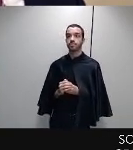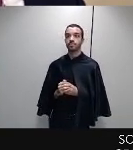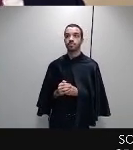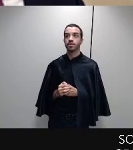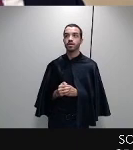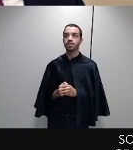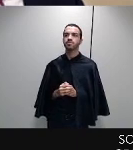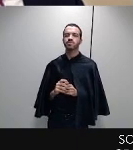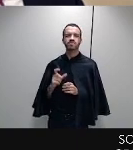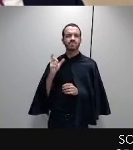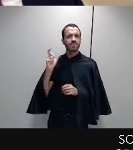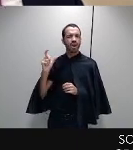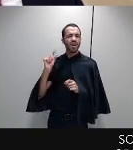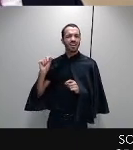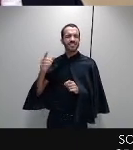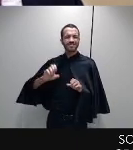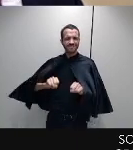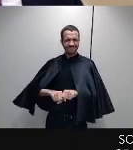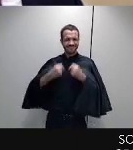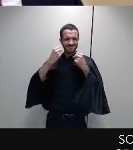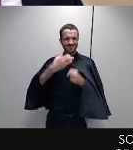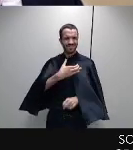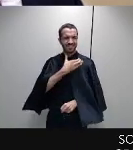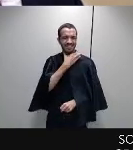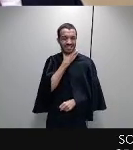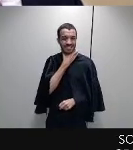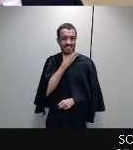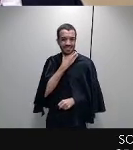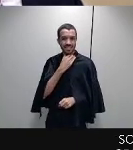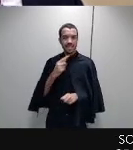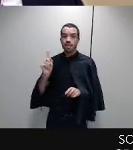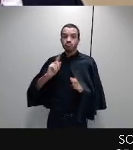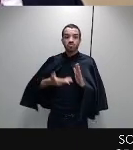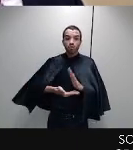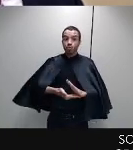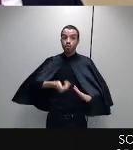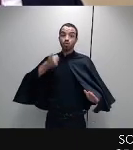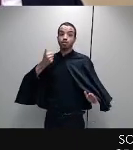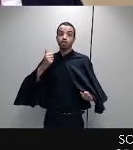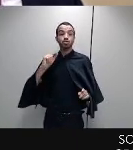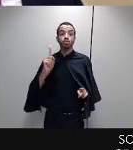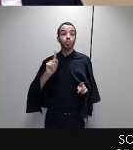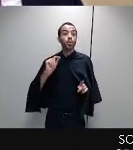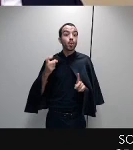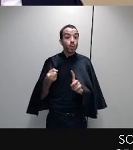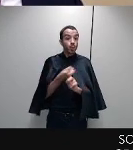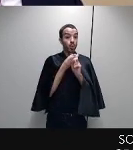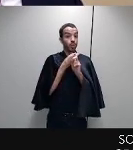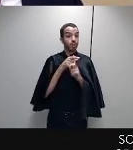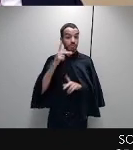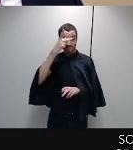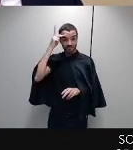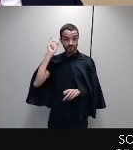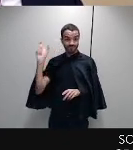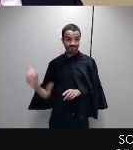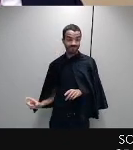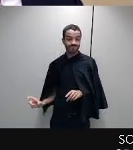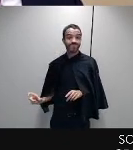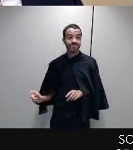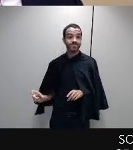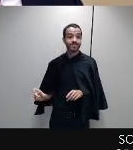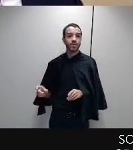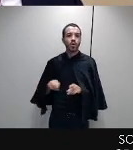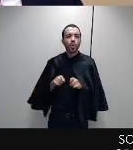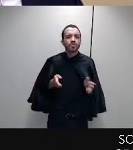para eventual satisfação do seu crédito não retira na frente do exequente a faculdade de optar por ambas as vias de